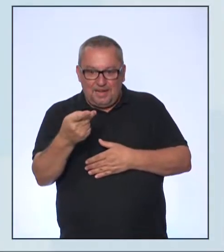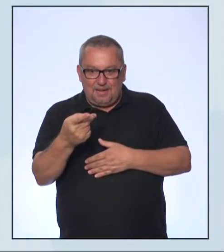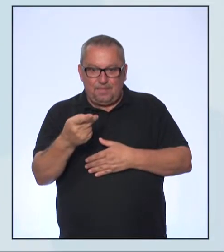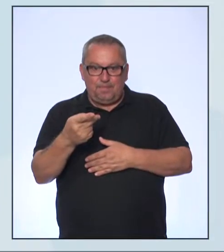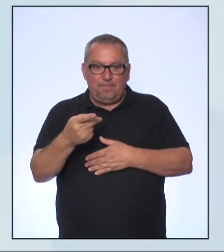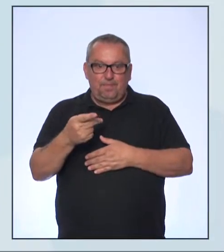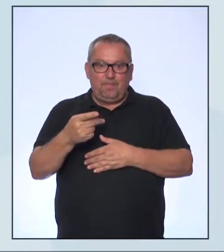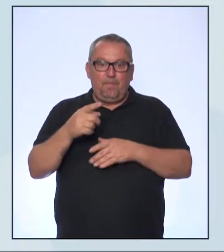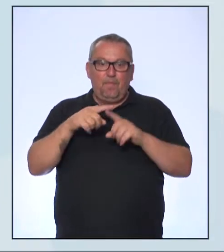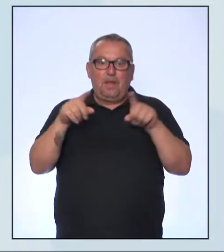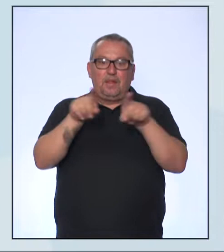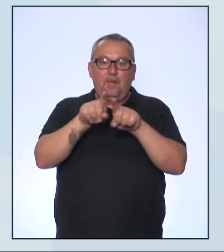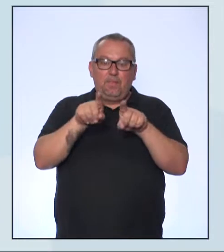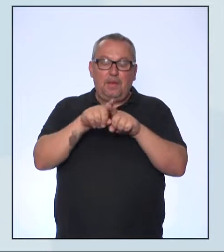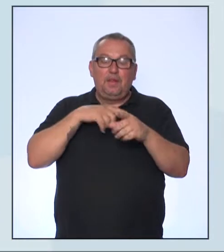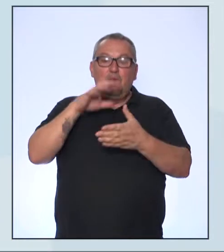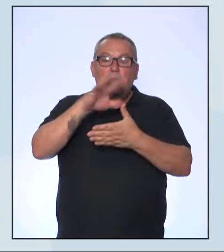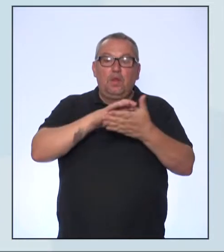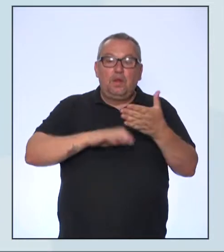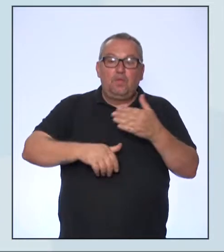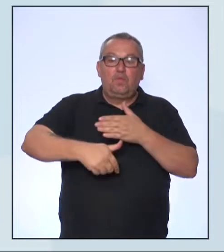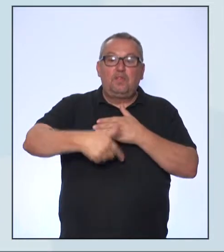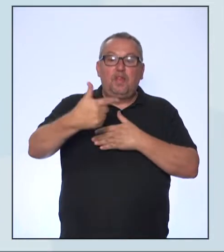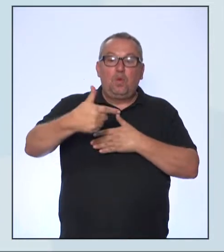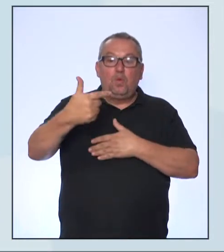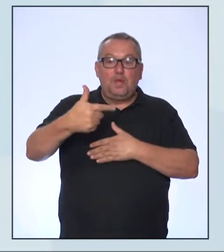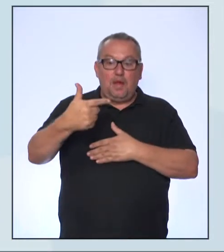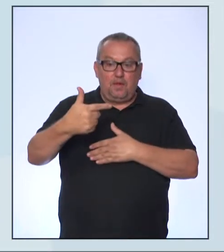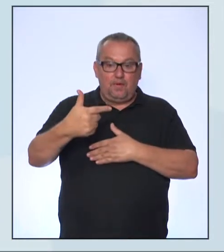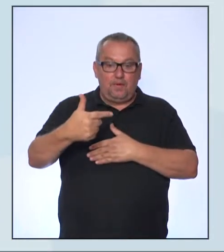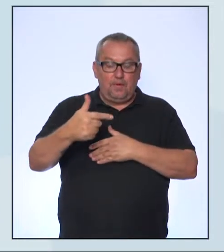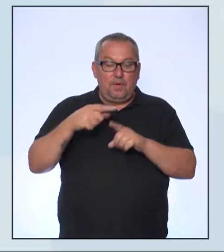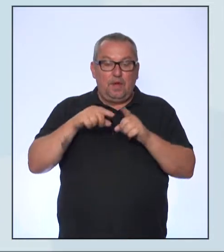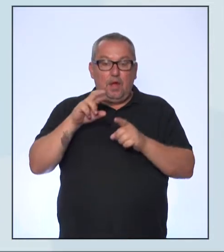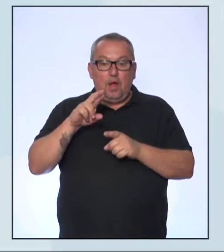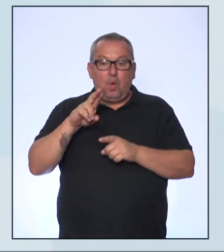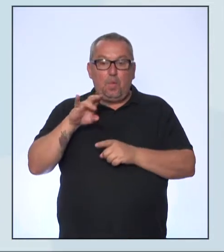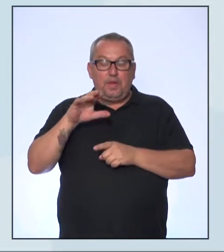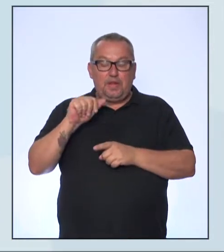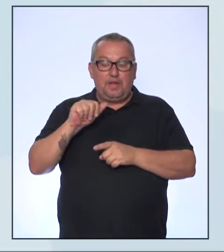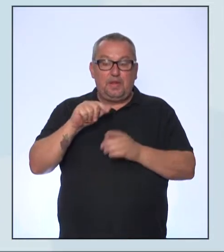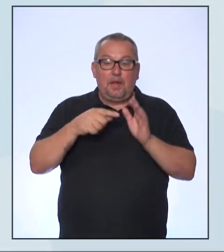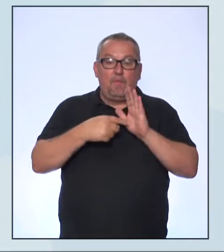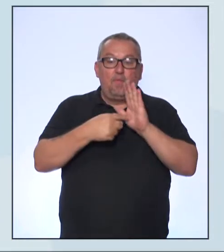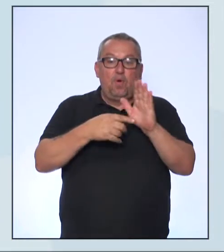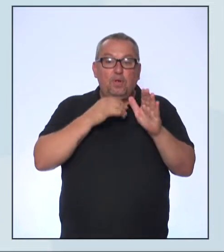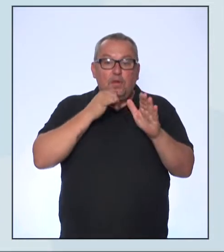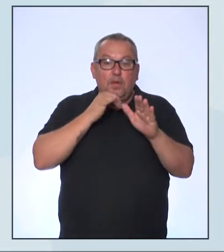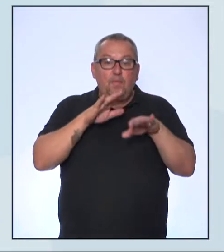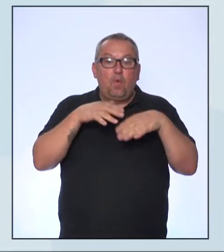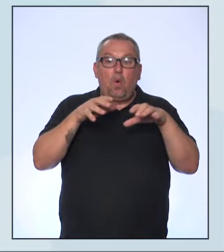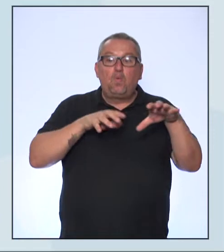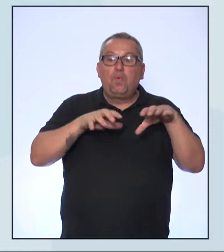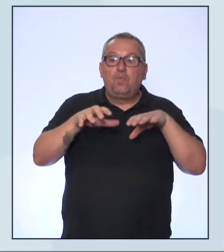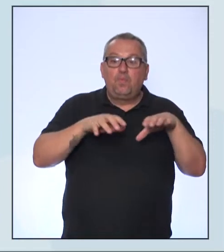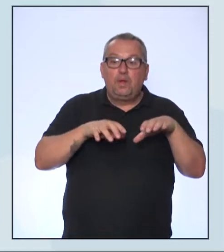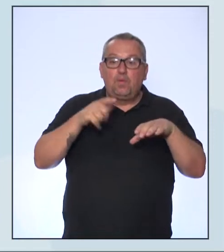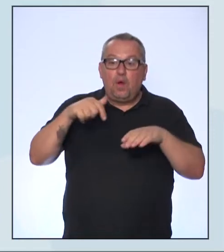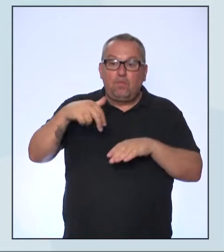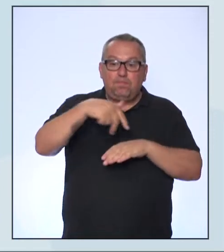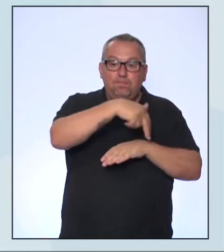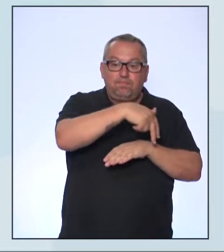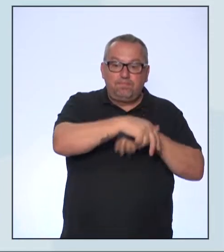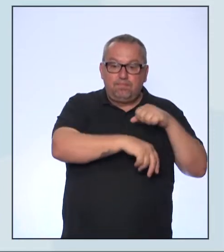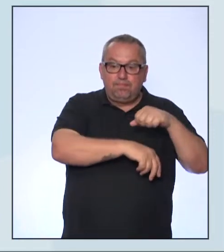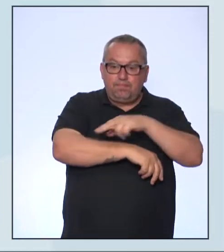principal. Mas você também tem o texto secundário, que são as rubricas, que elas indicam qual o movimento dos atores, qual é o